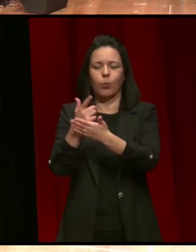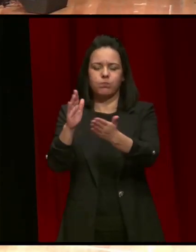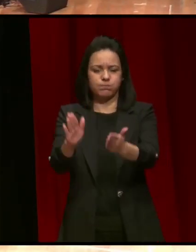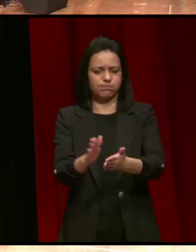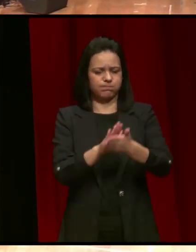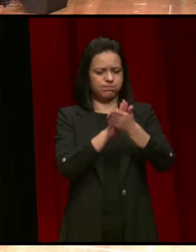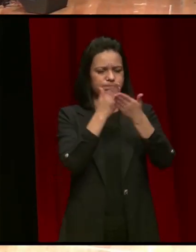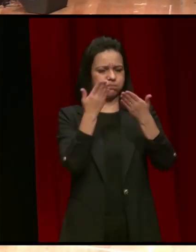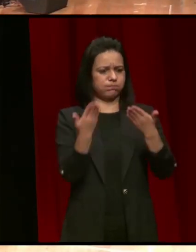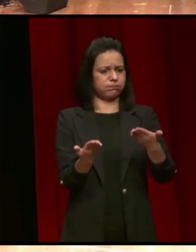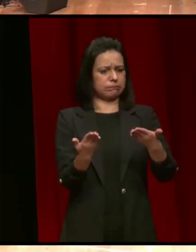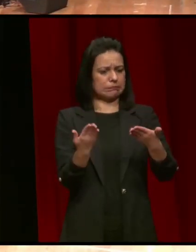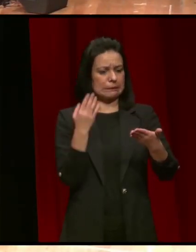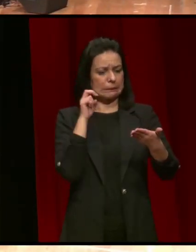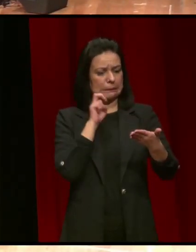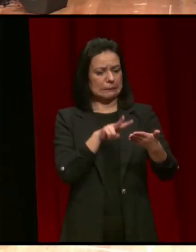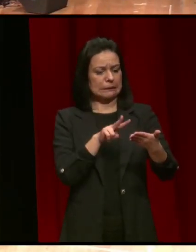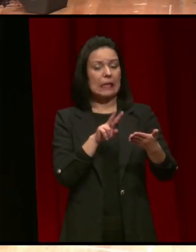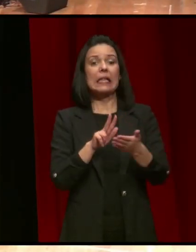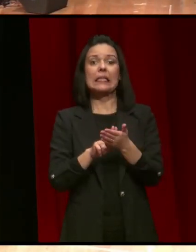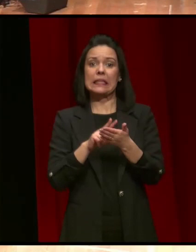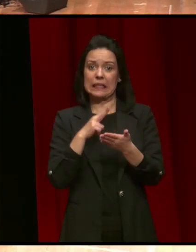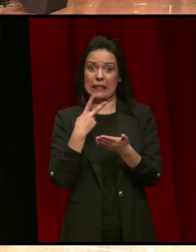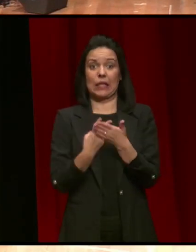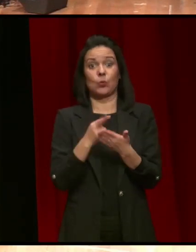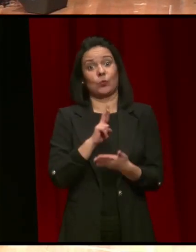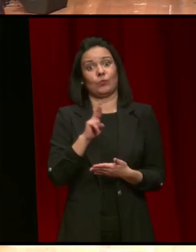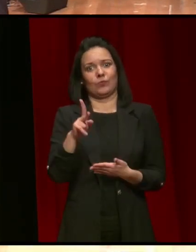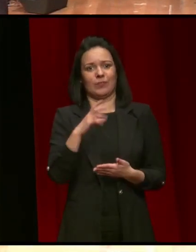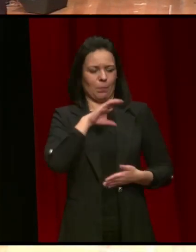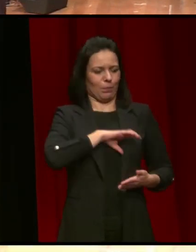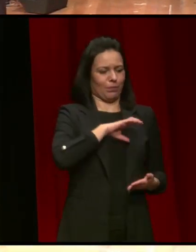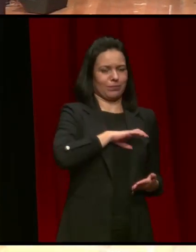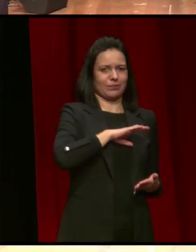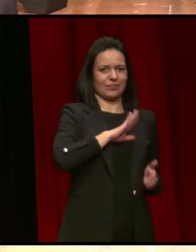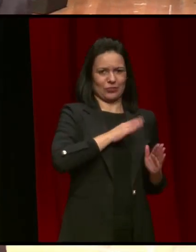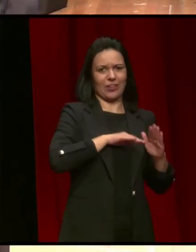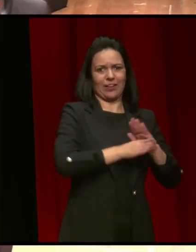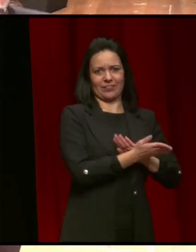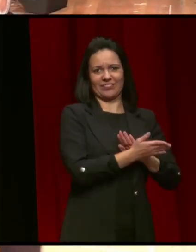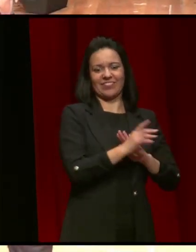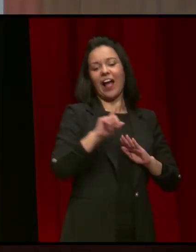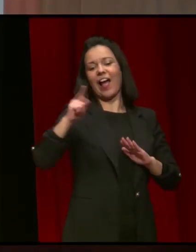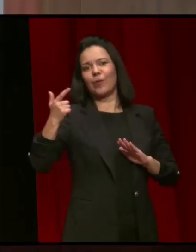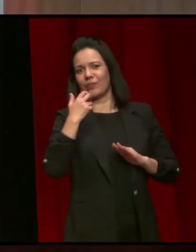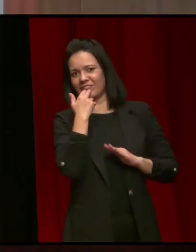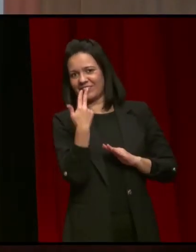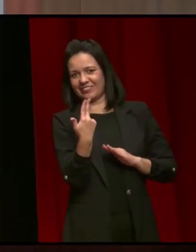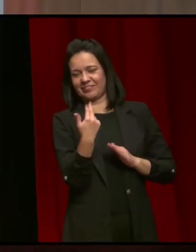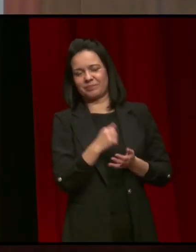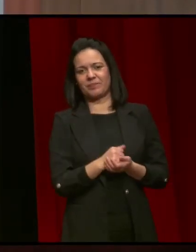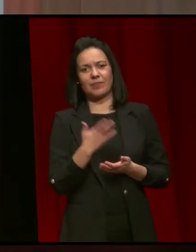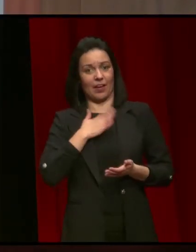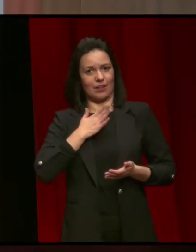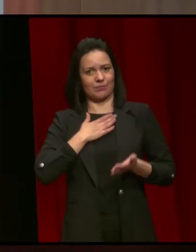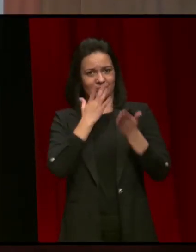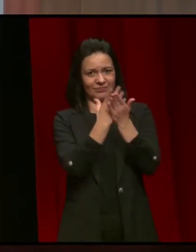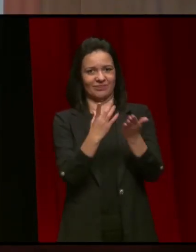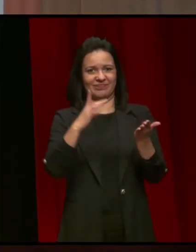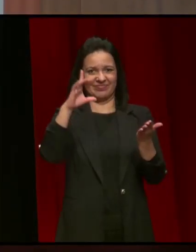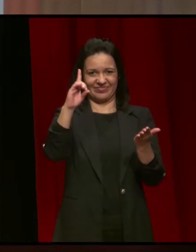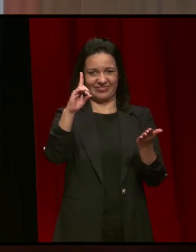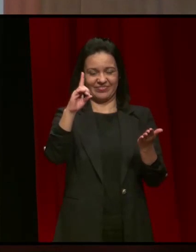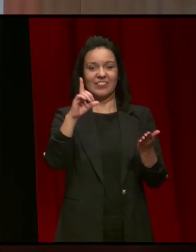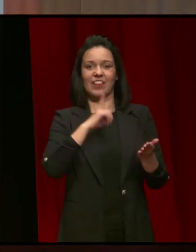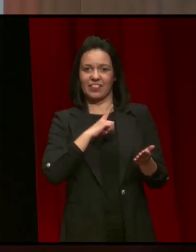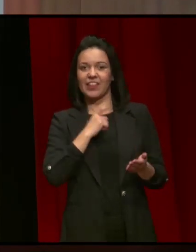aí é uma outra tradução que não é a língua portuguesa. A minha Bíblia que eu tenho aqui, que eu estava usando com vocês, ela é em inglês